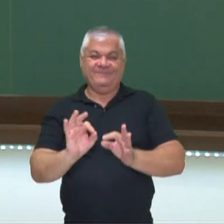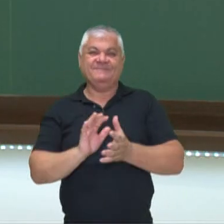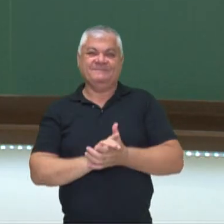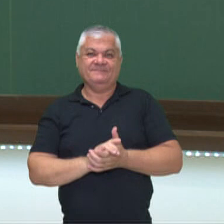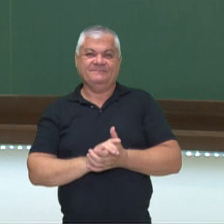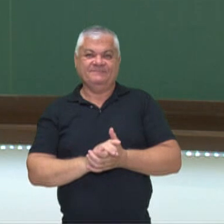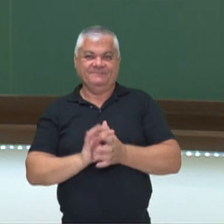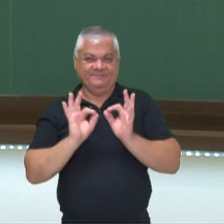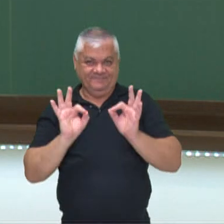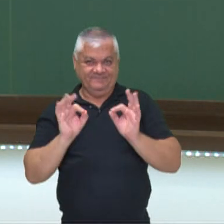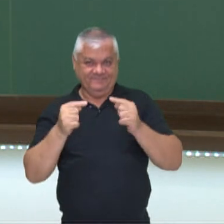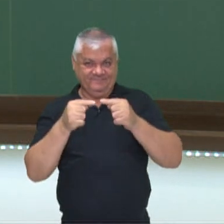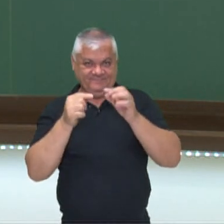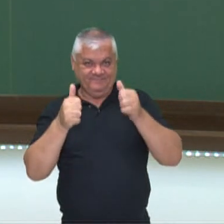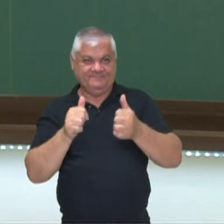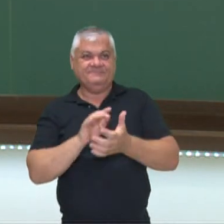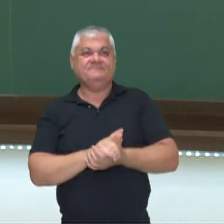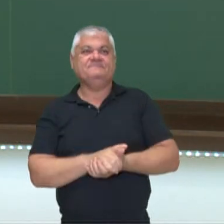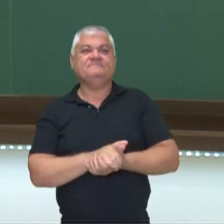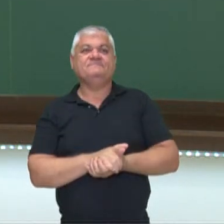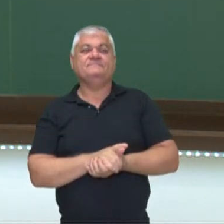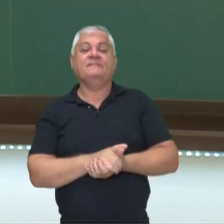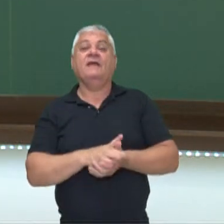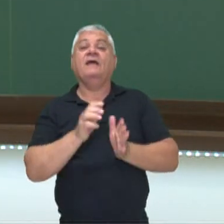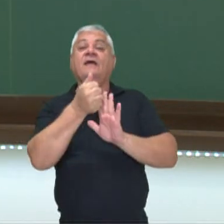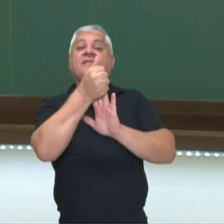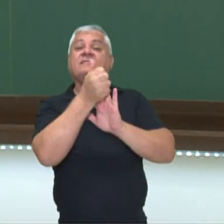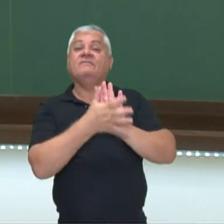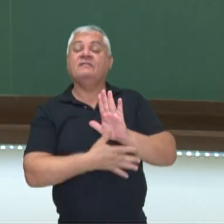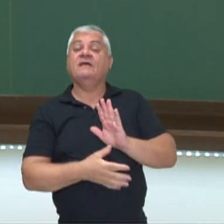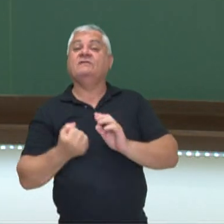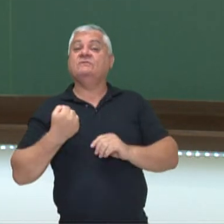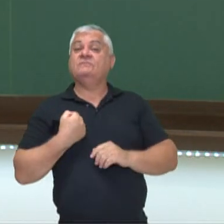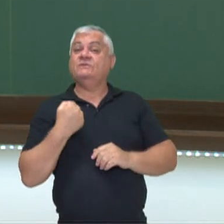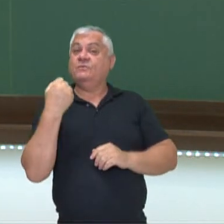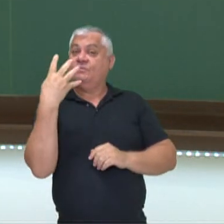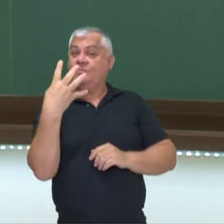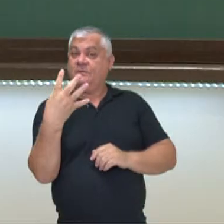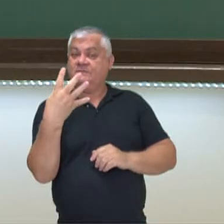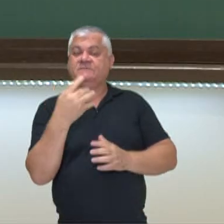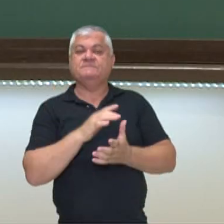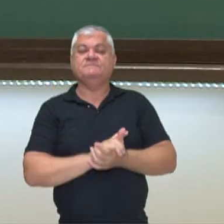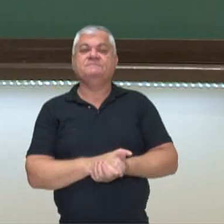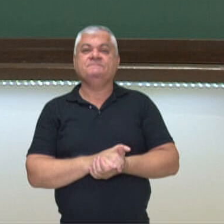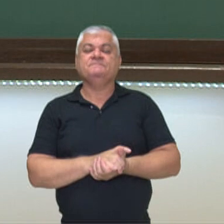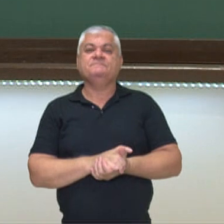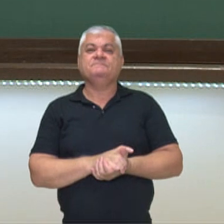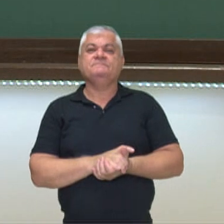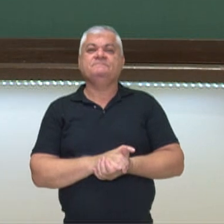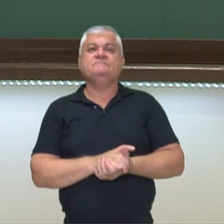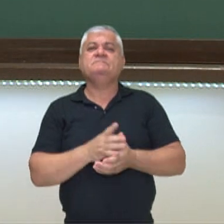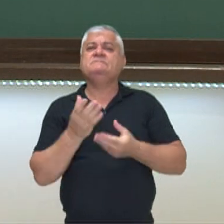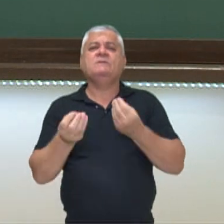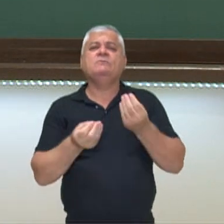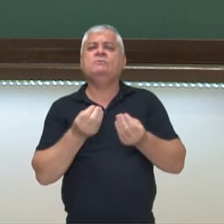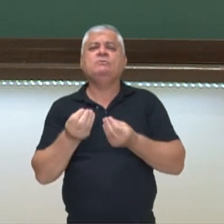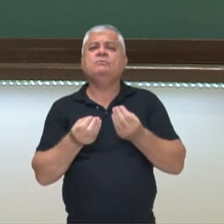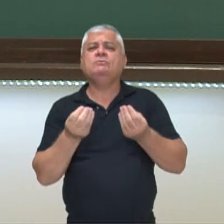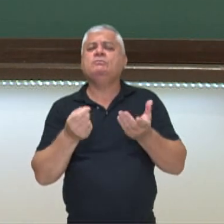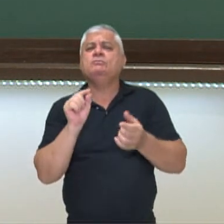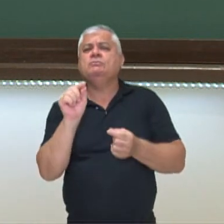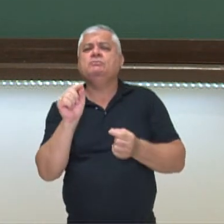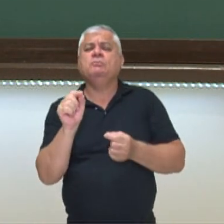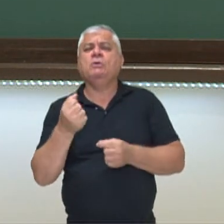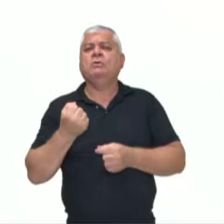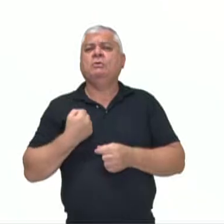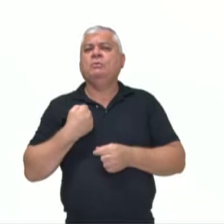Eu. Tranquilo? Muito bem. Então, vamos aí para o próximo exercício, exercício 4. Que pide, então, o exercício